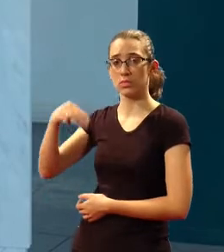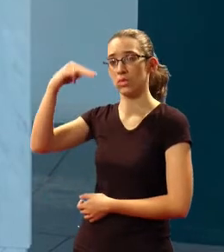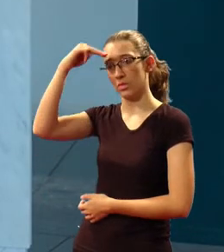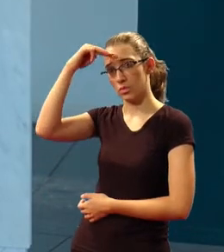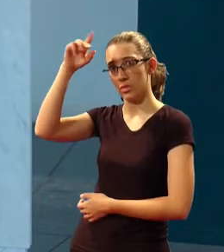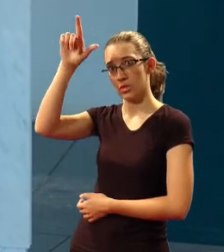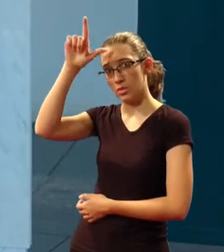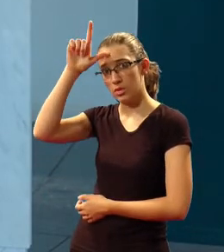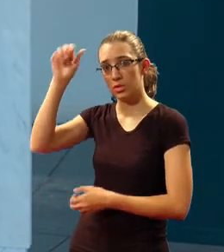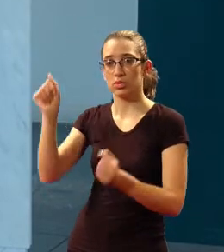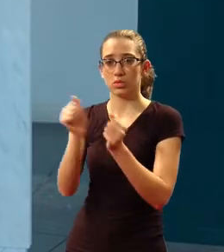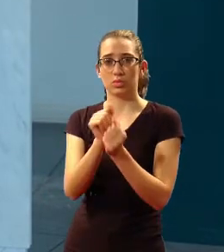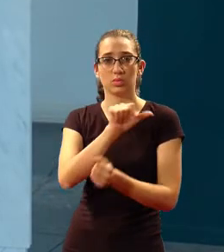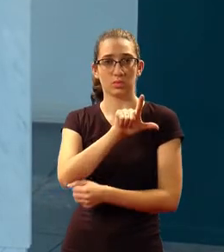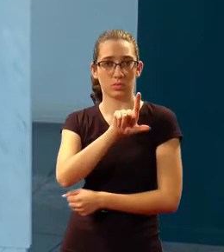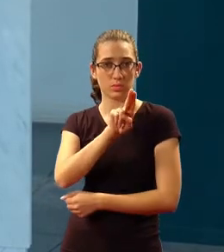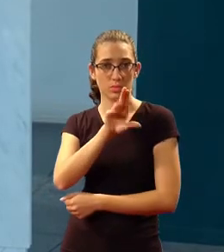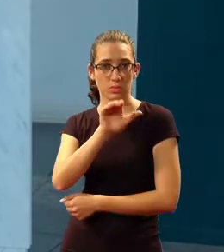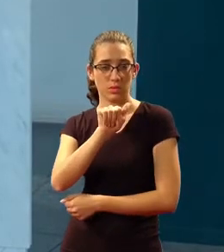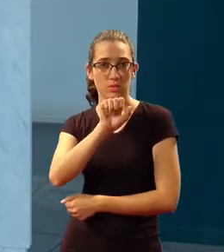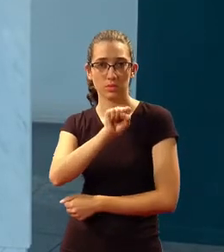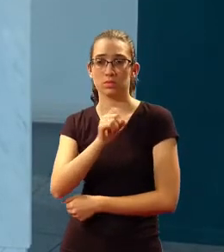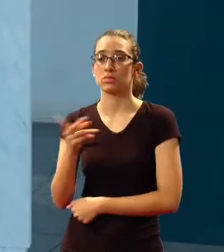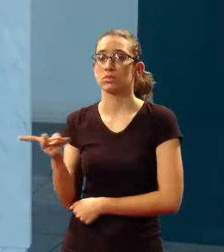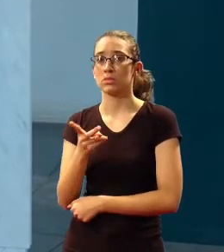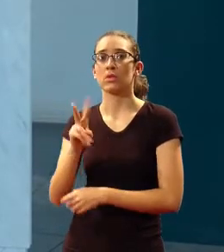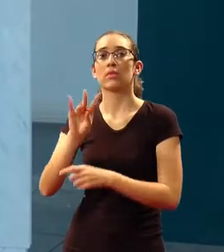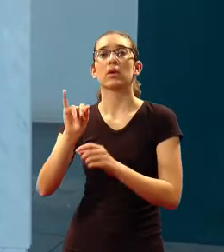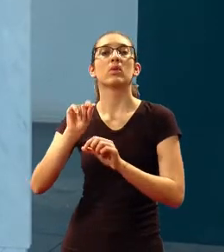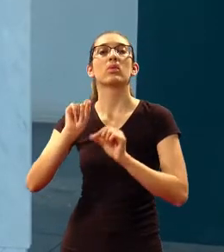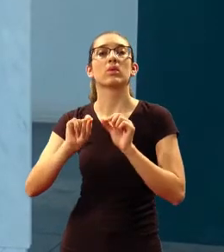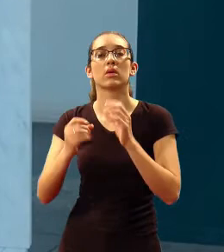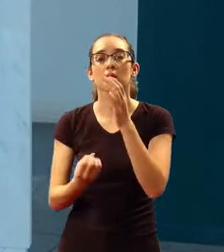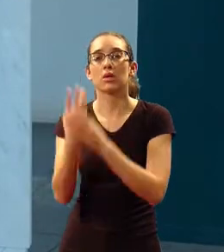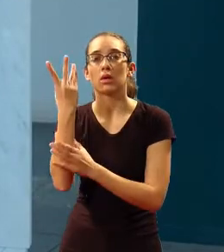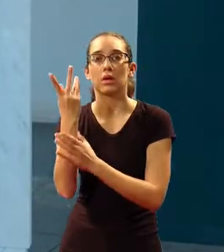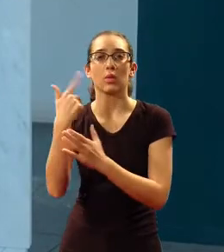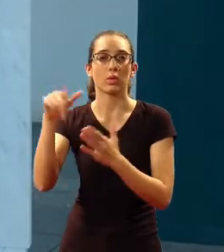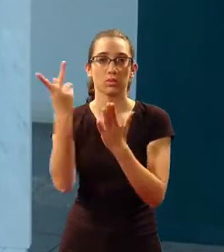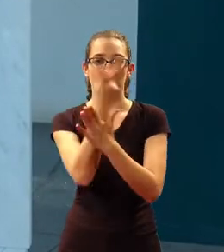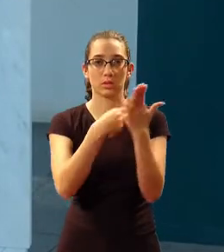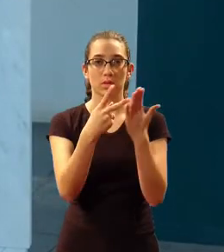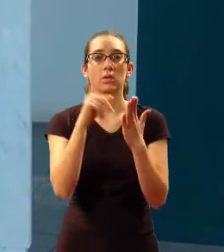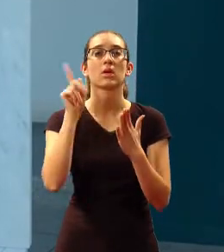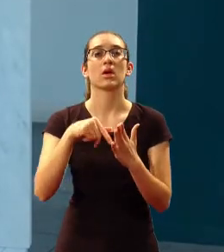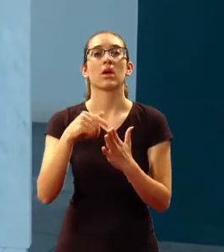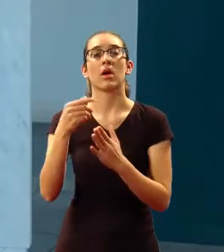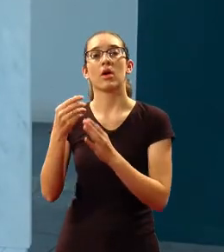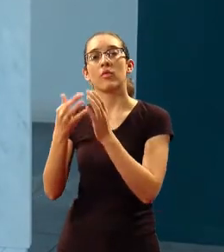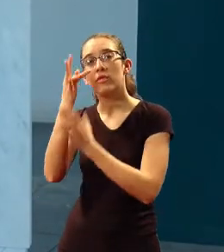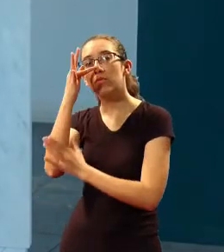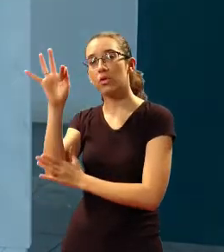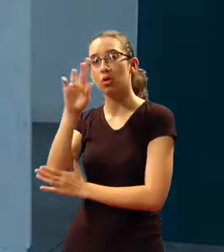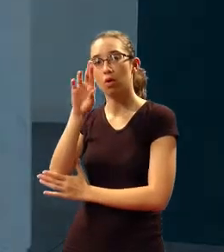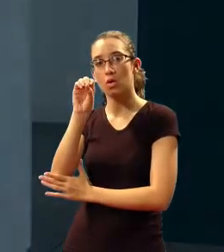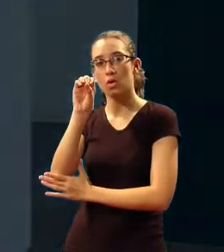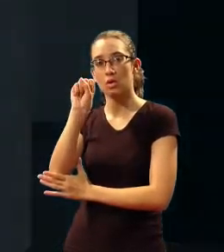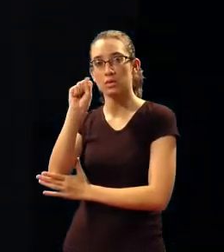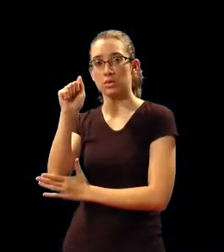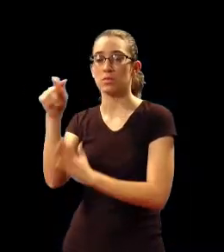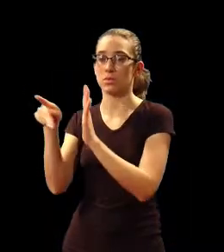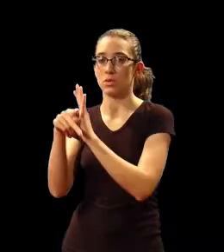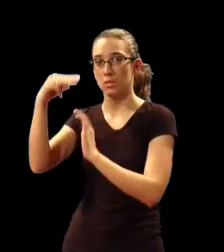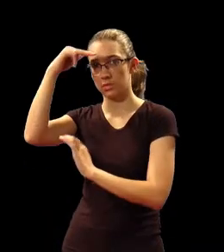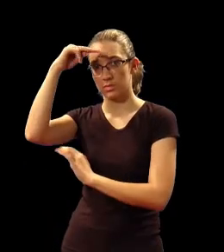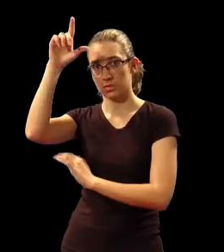Possivelmente Lutero com Cranach vão trabalhando depois um outro logo, que é a chamada Rosa de Lutero, onde